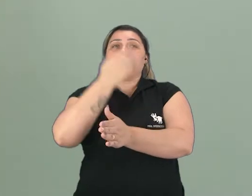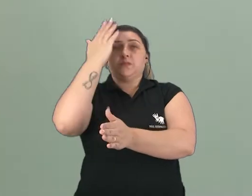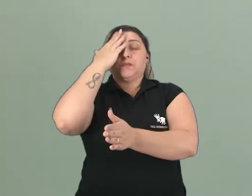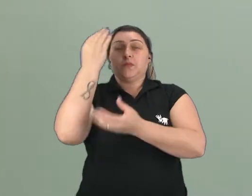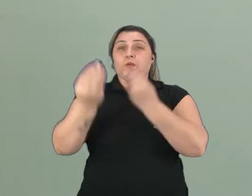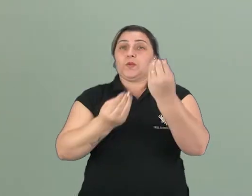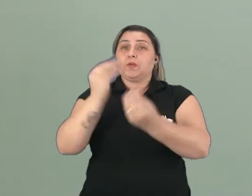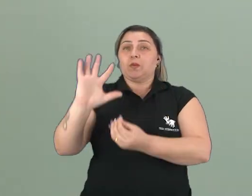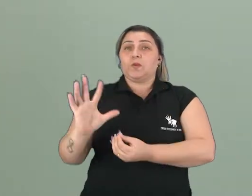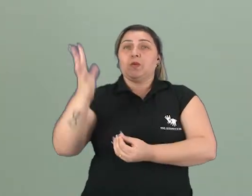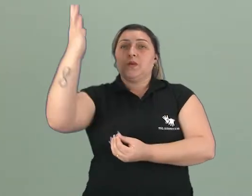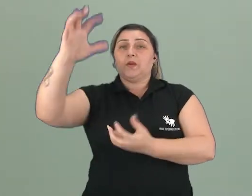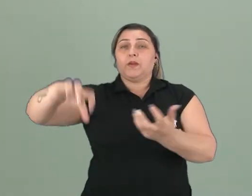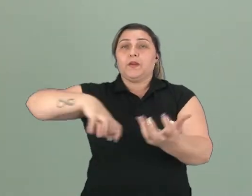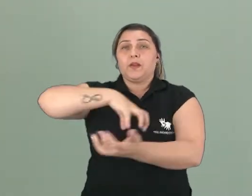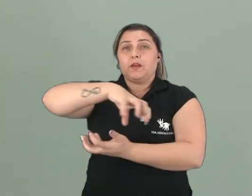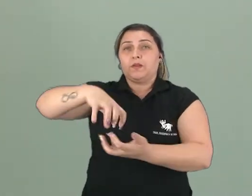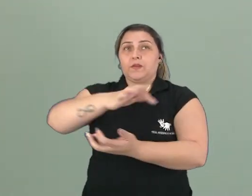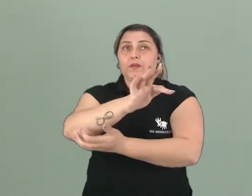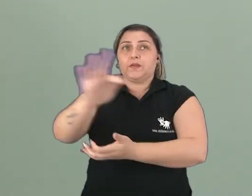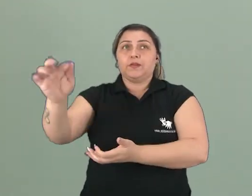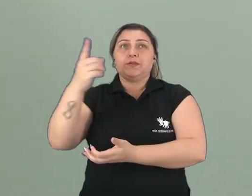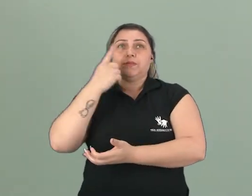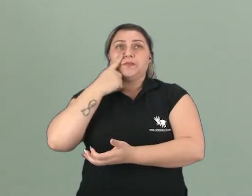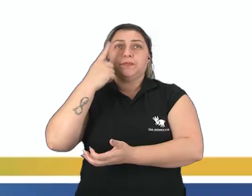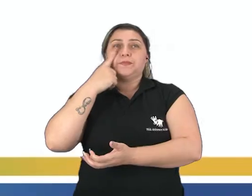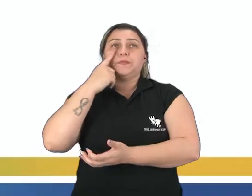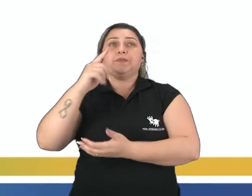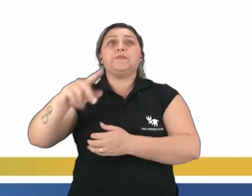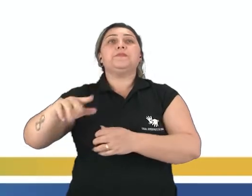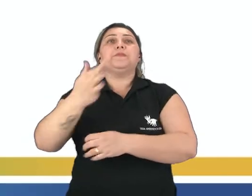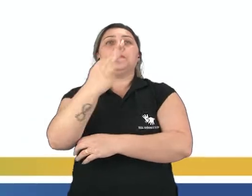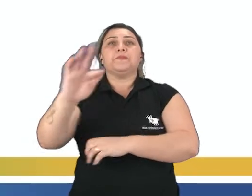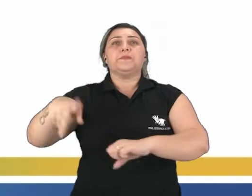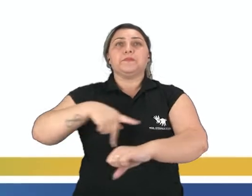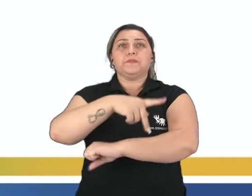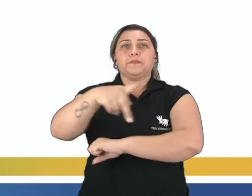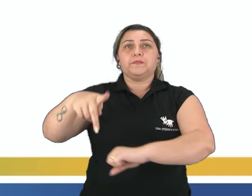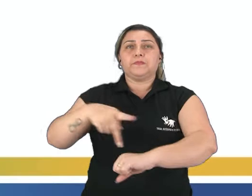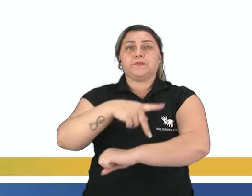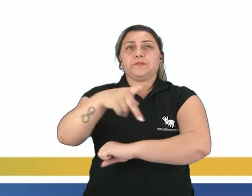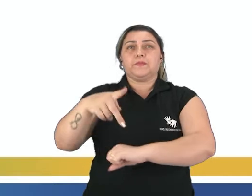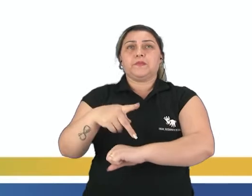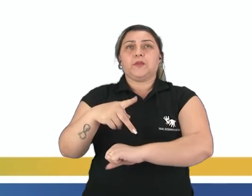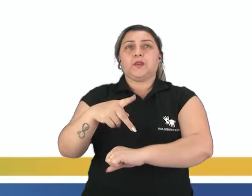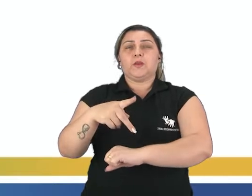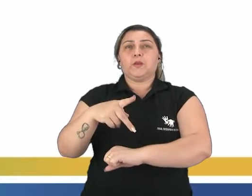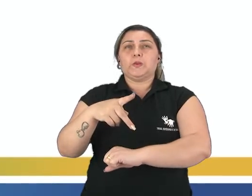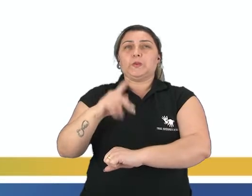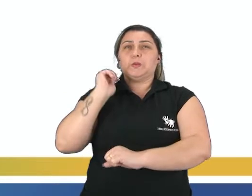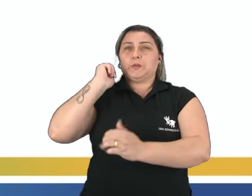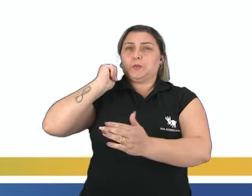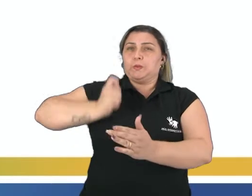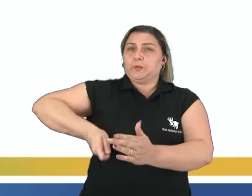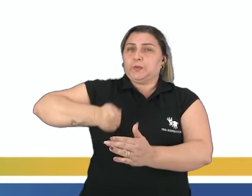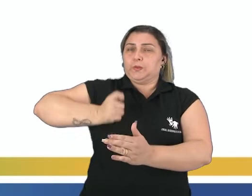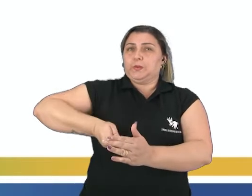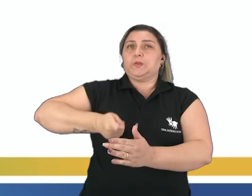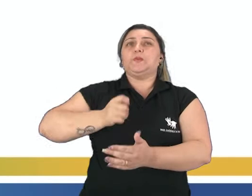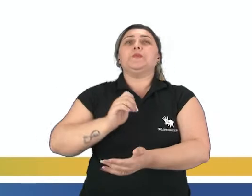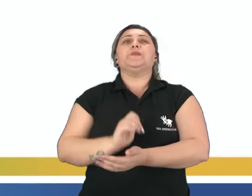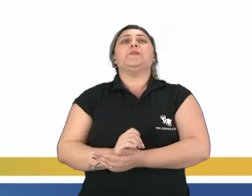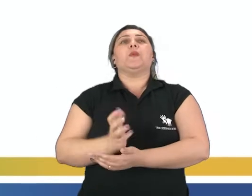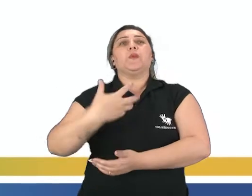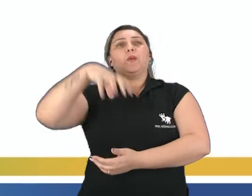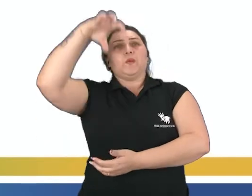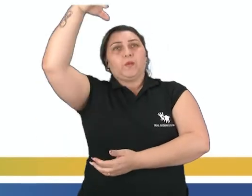como que ocorreu a Revolução Francesa. Observem. A França era um país com poder absoluto nessa época. O